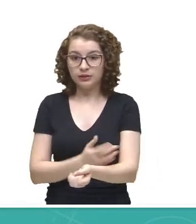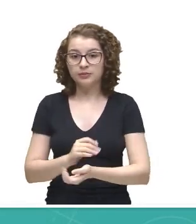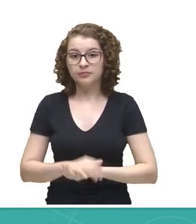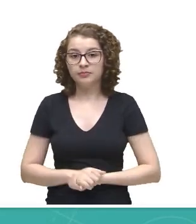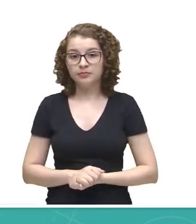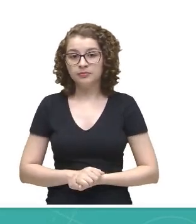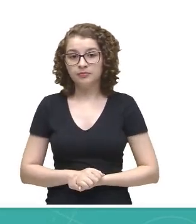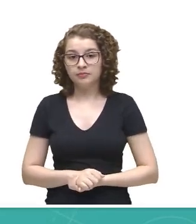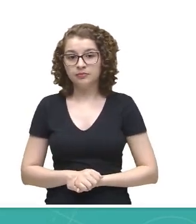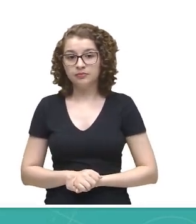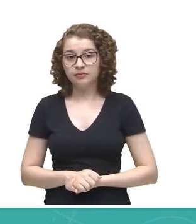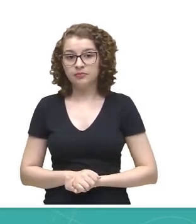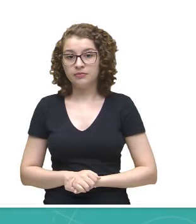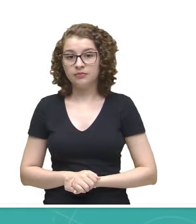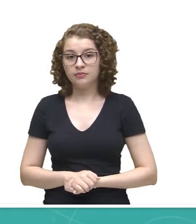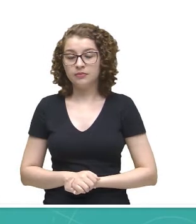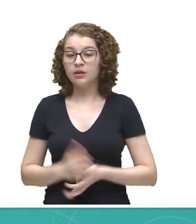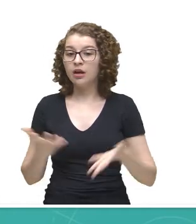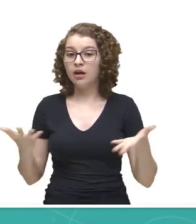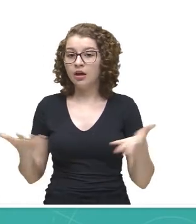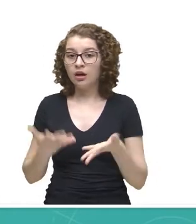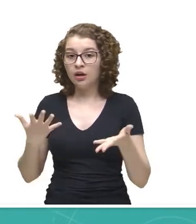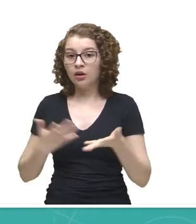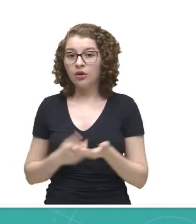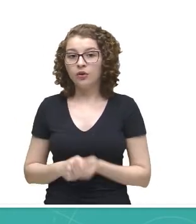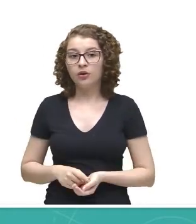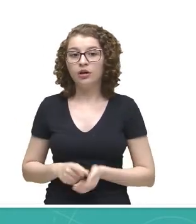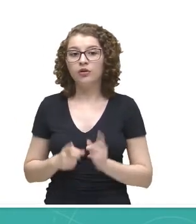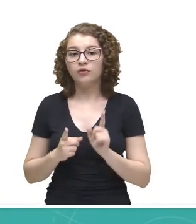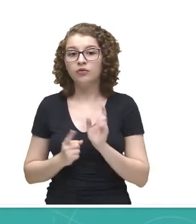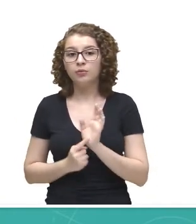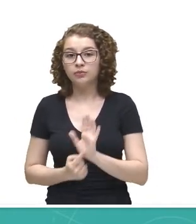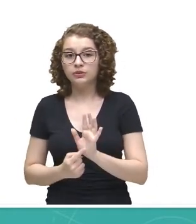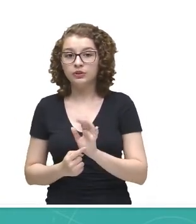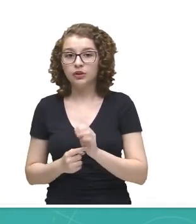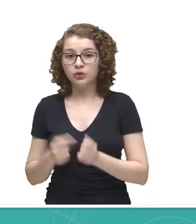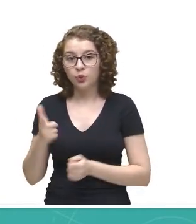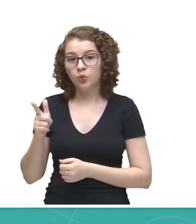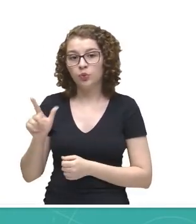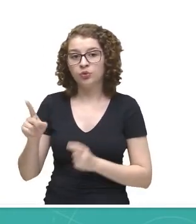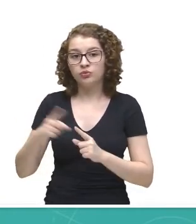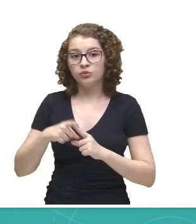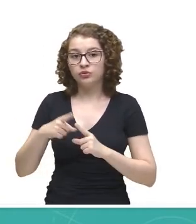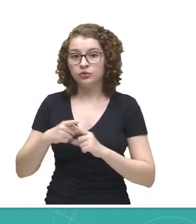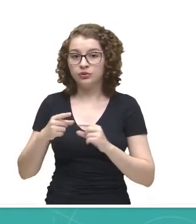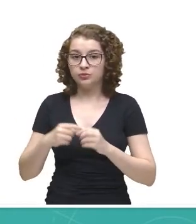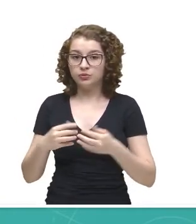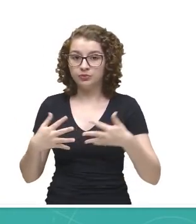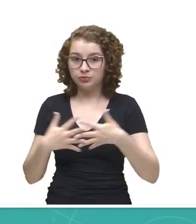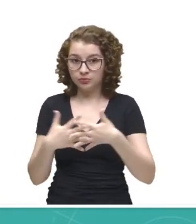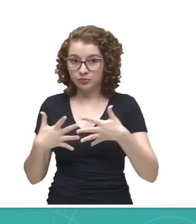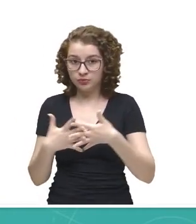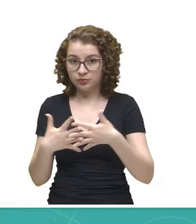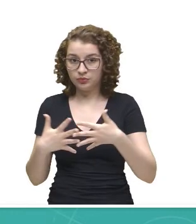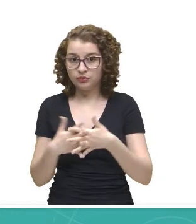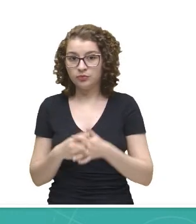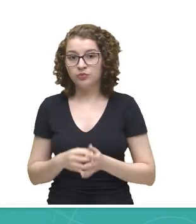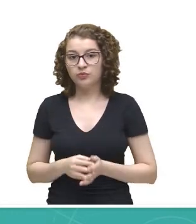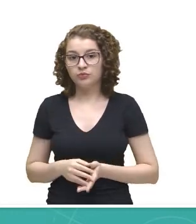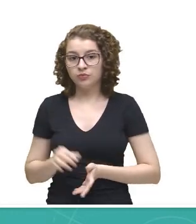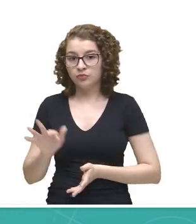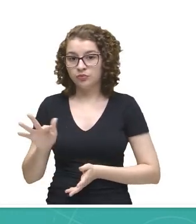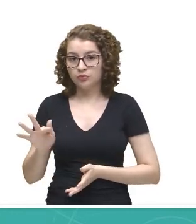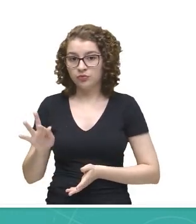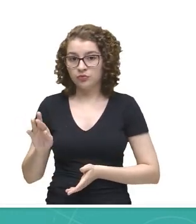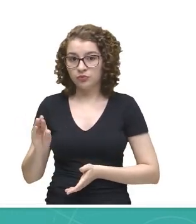Vamos observar agora que a gente tem também um outro tipo de tecido, que é chamado de tecido conjuntivo